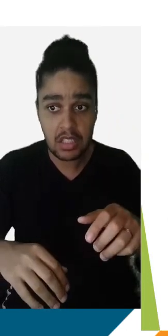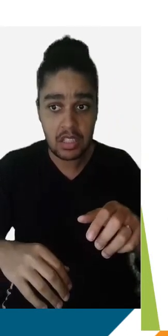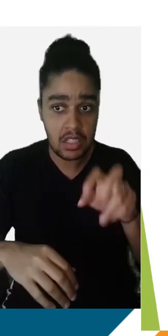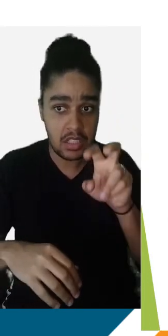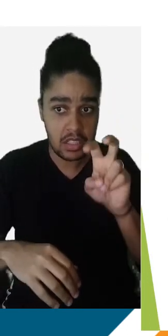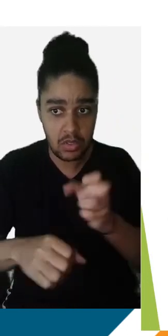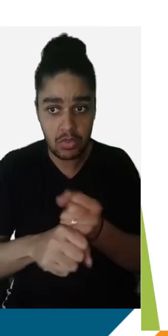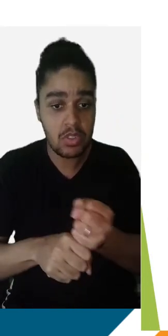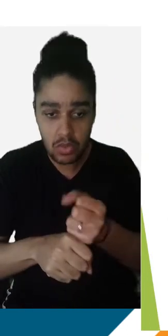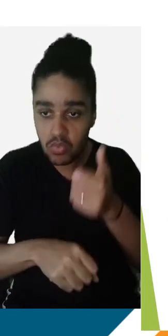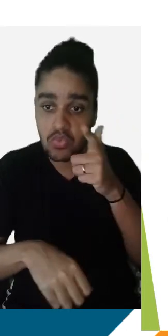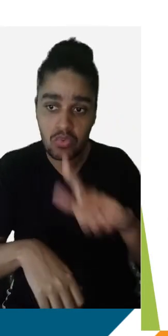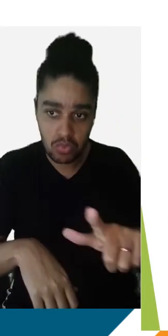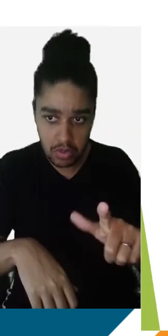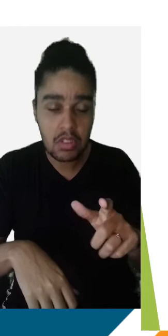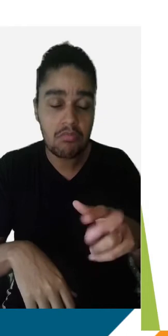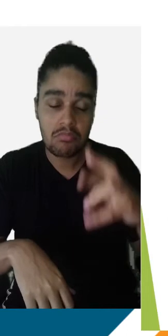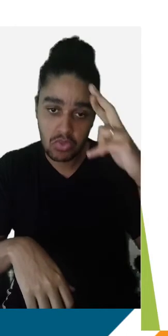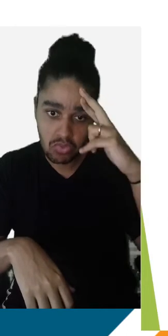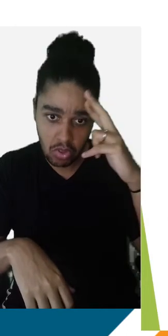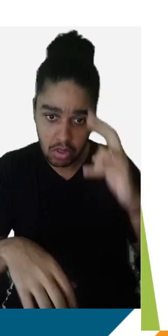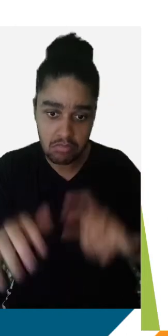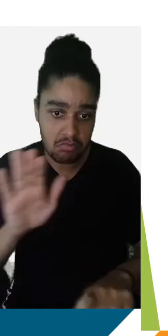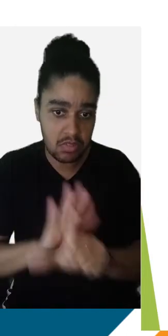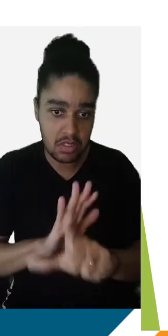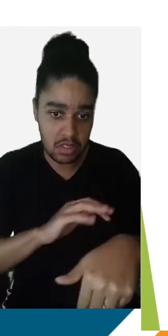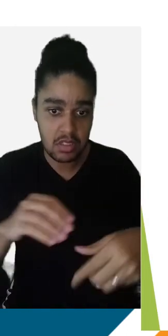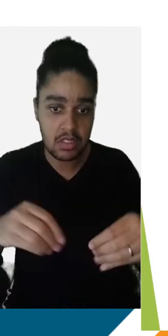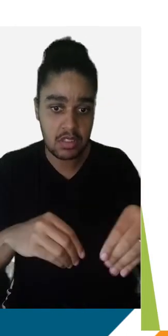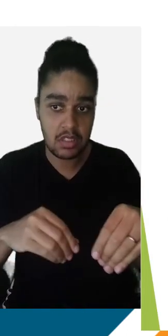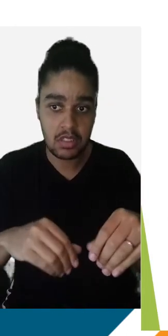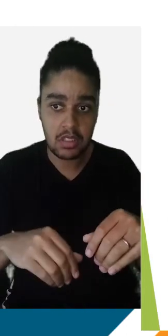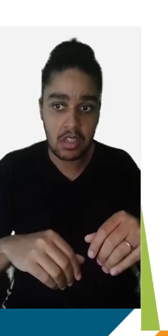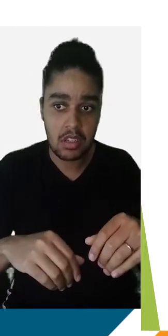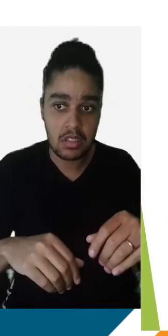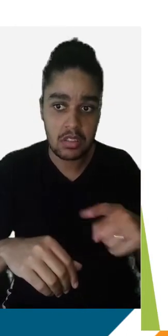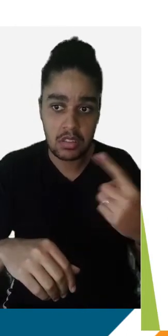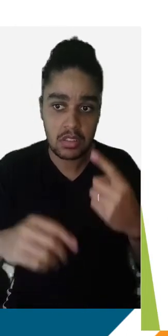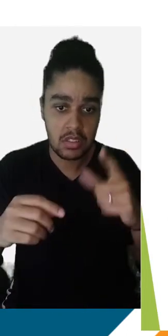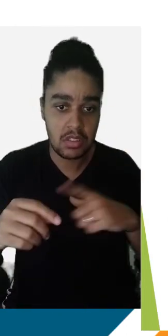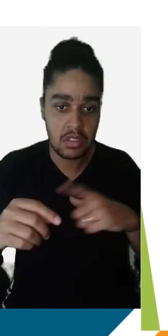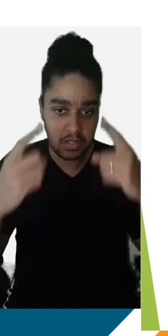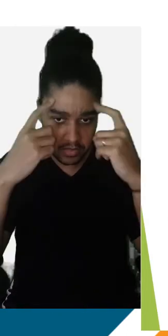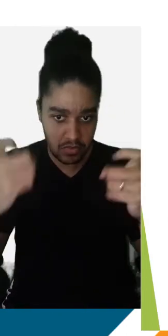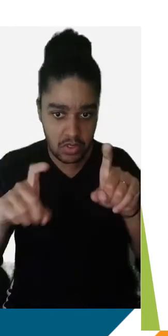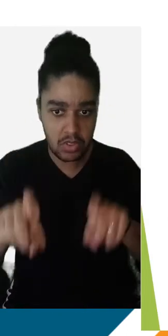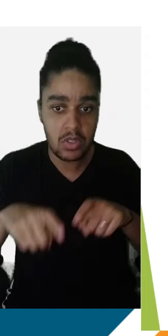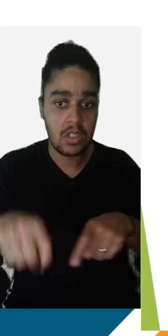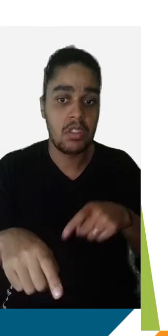lei do uso capião, consegue ser o dono legal dessa terra. A gente tem uma violência muito grande no campo